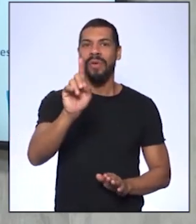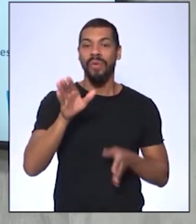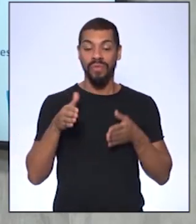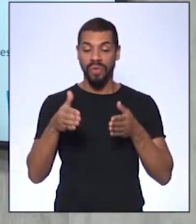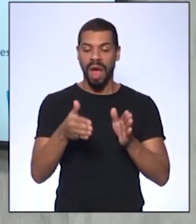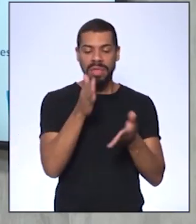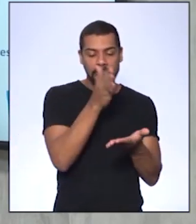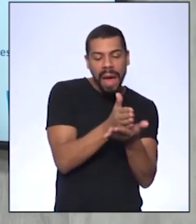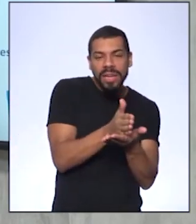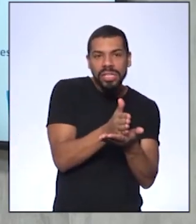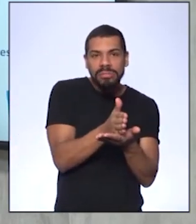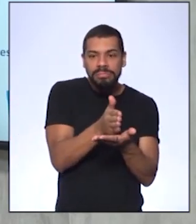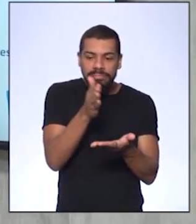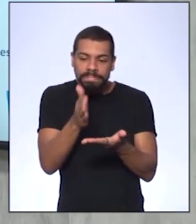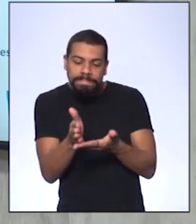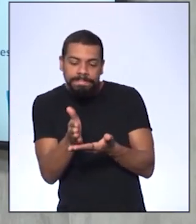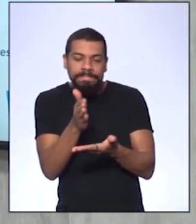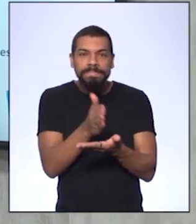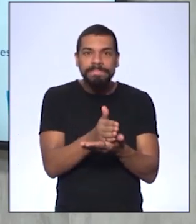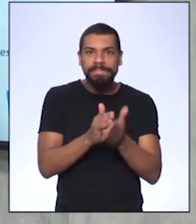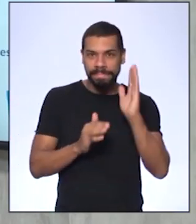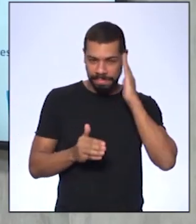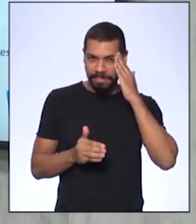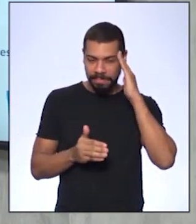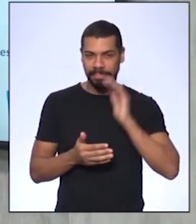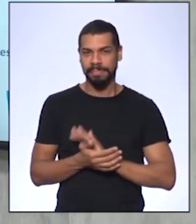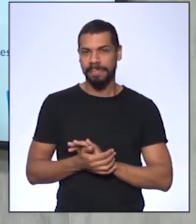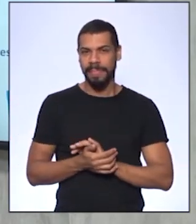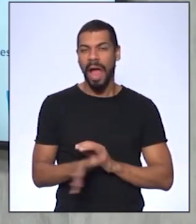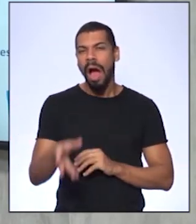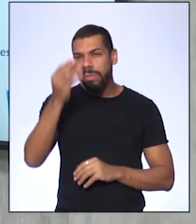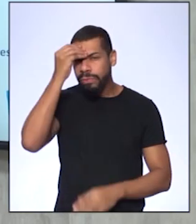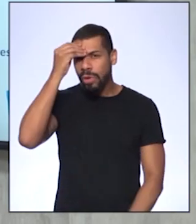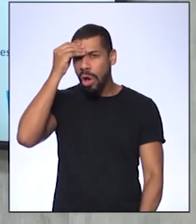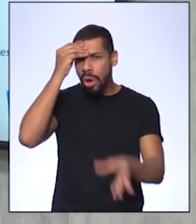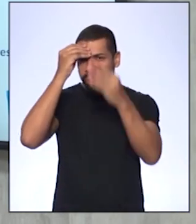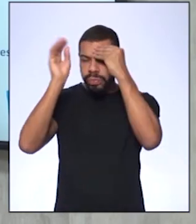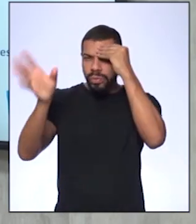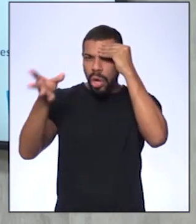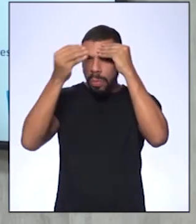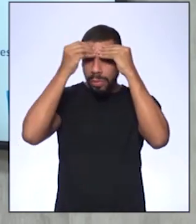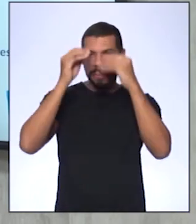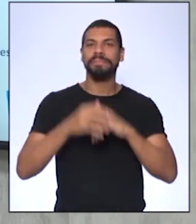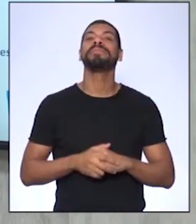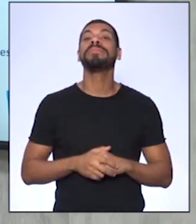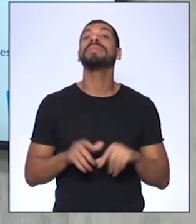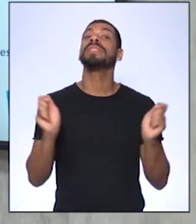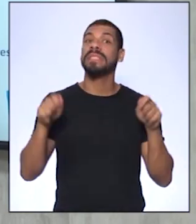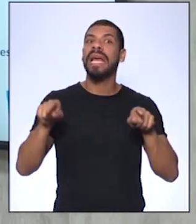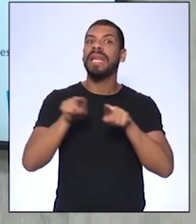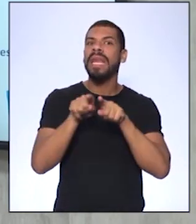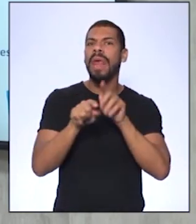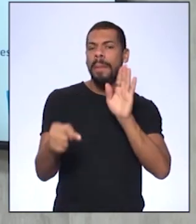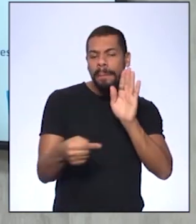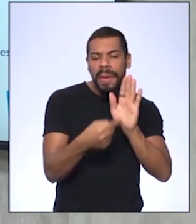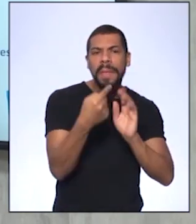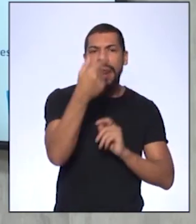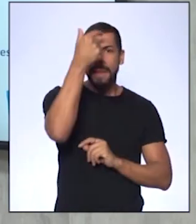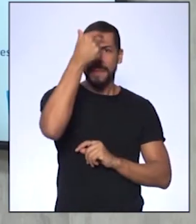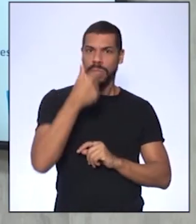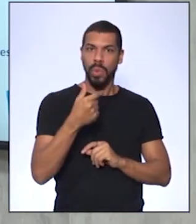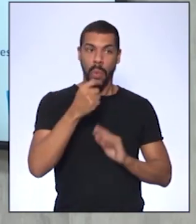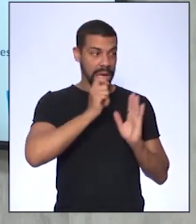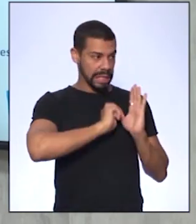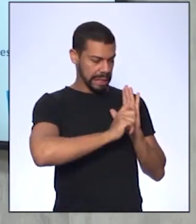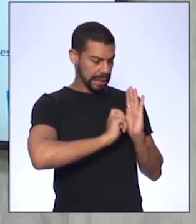dela. Combinadinho? Então, ó, isso é função expressiva. Guarda rápido. Função expressiva, marcada pela primeira pessoa e